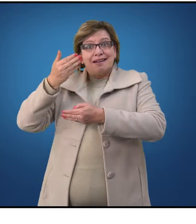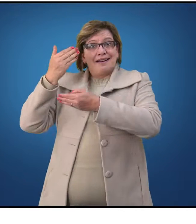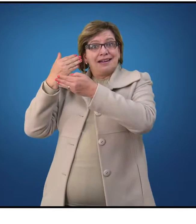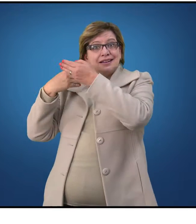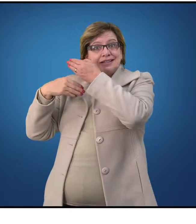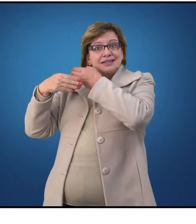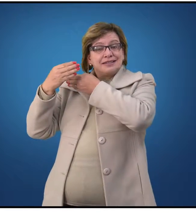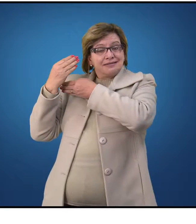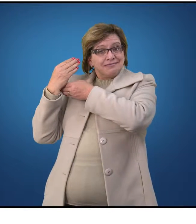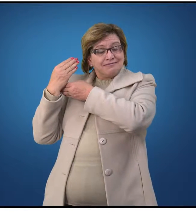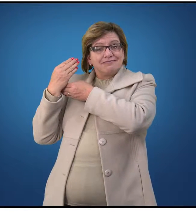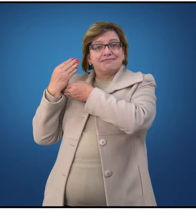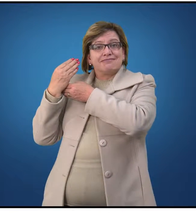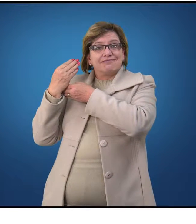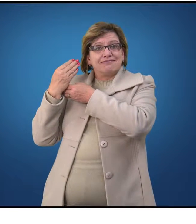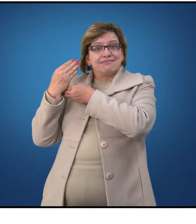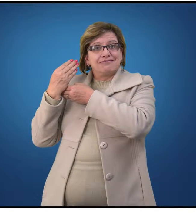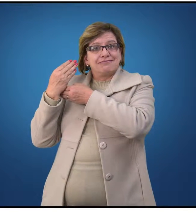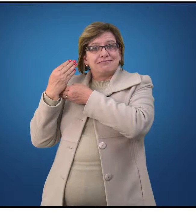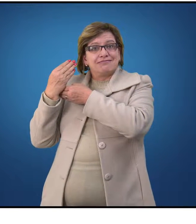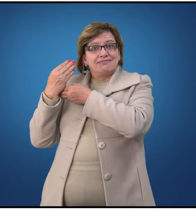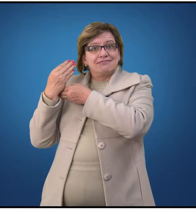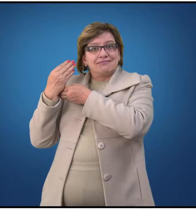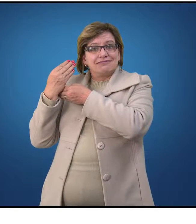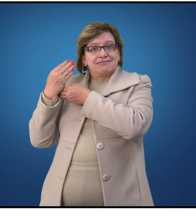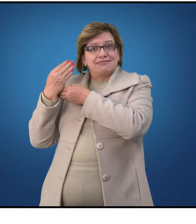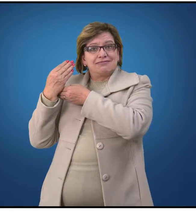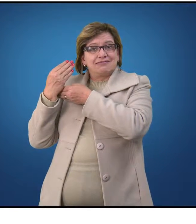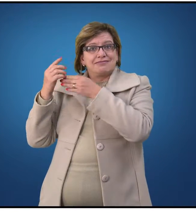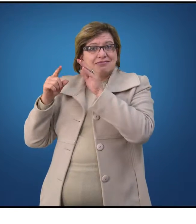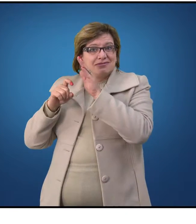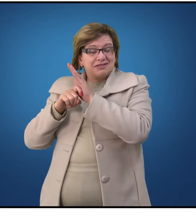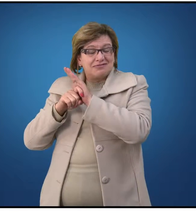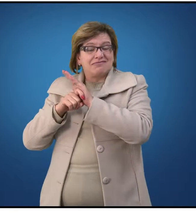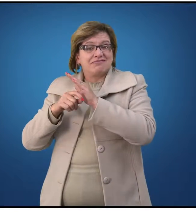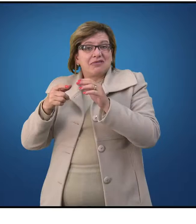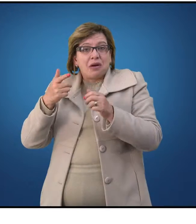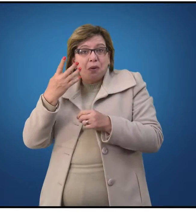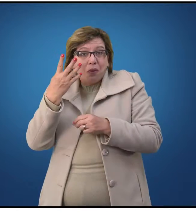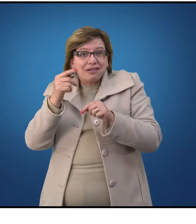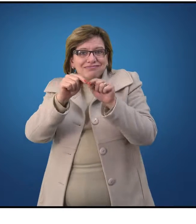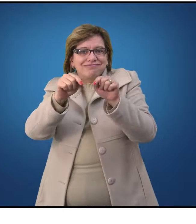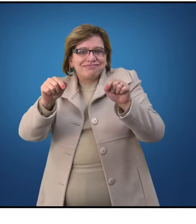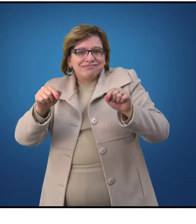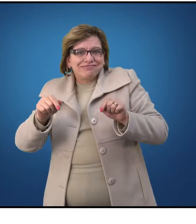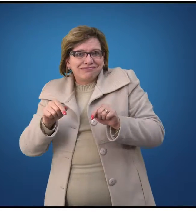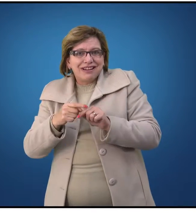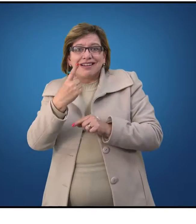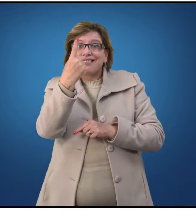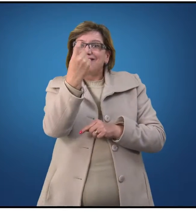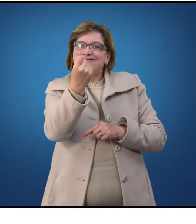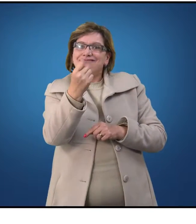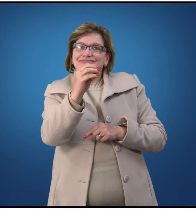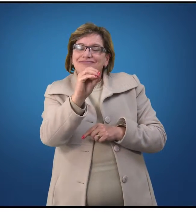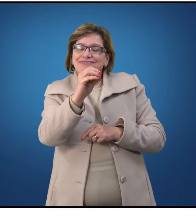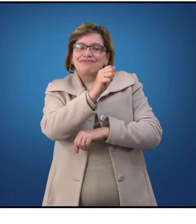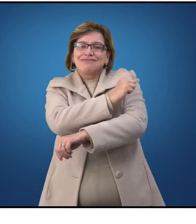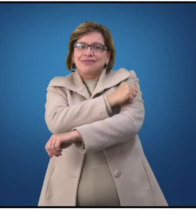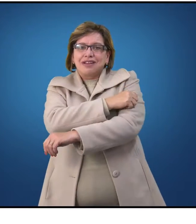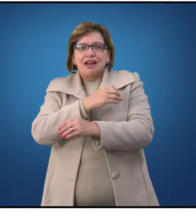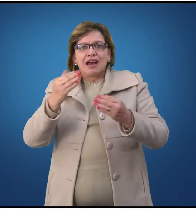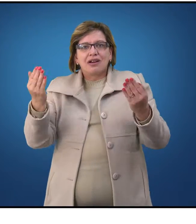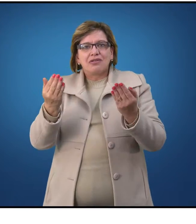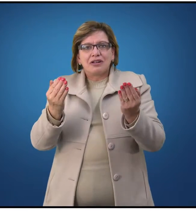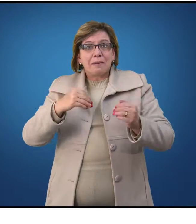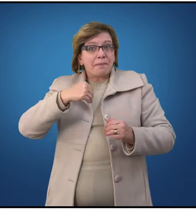4 turmas de biologia, né, de ciências biológicas, 160 alunos, e agora nós estamos a partir